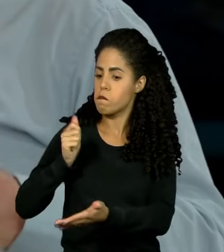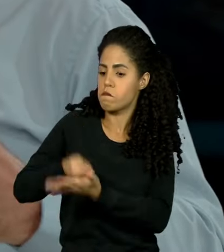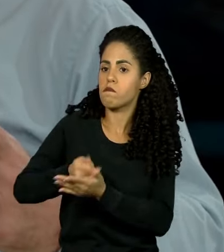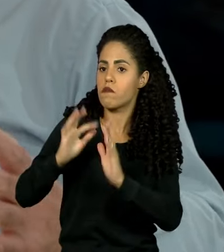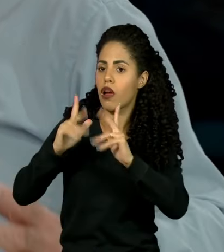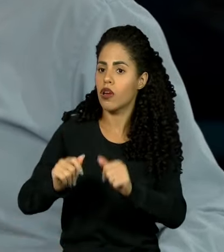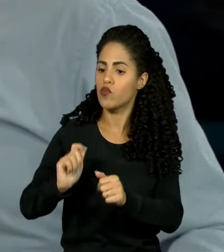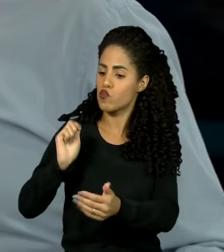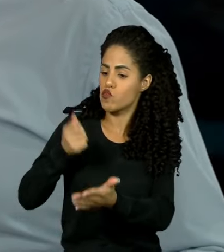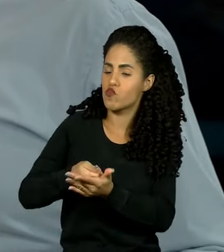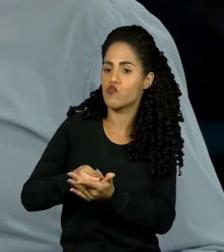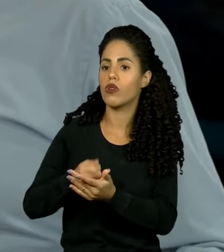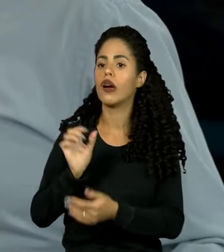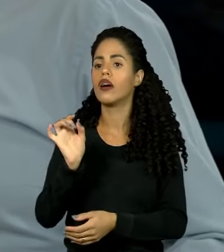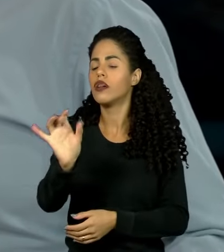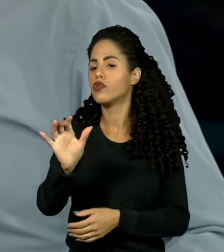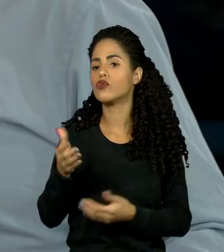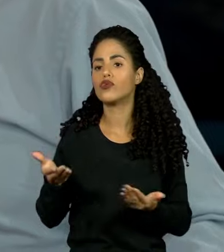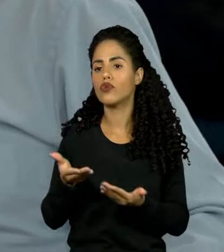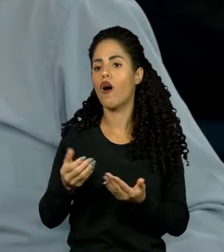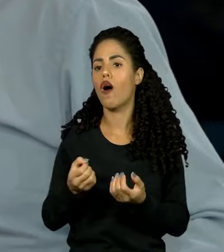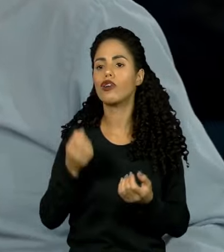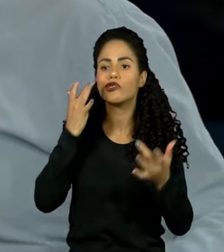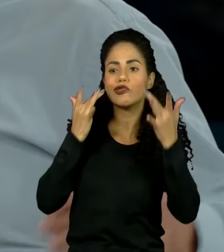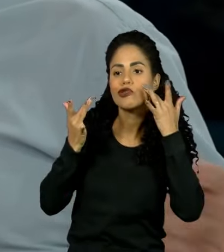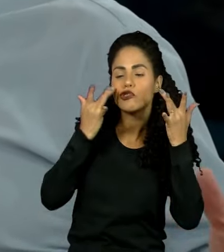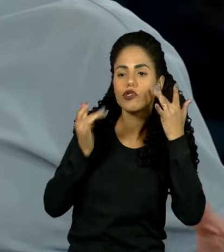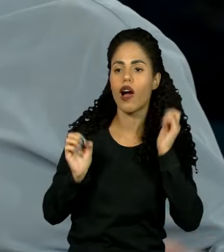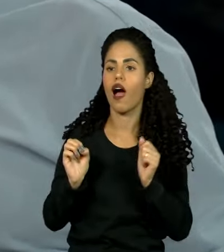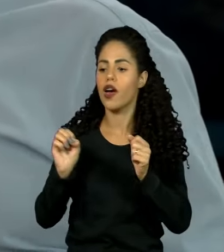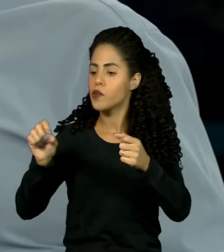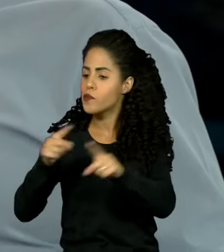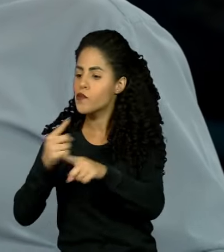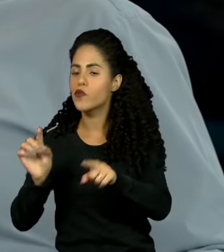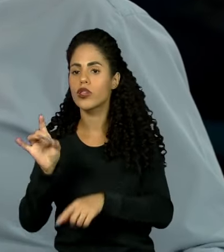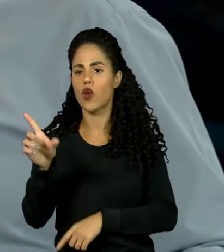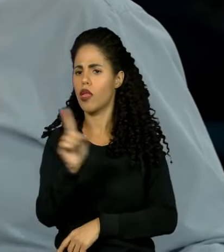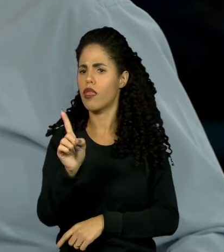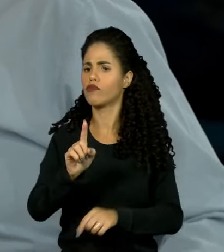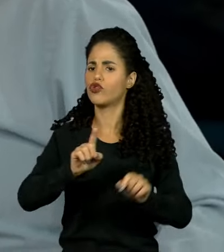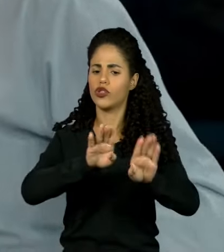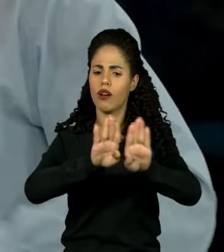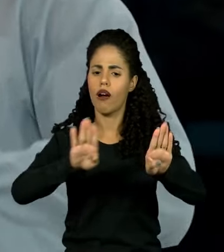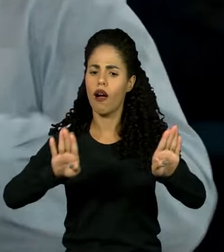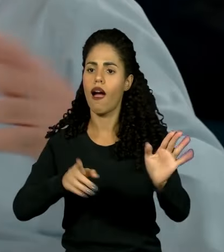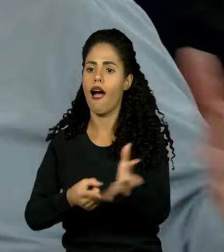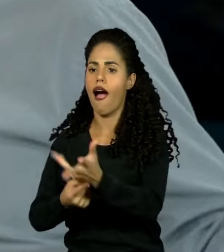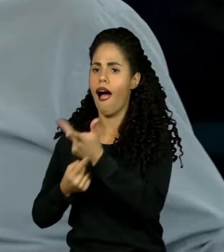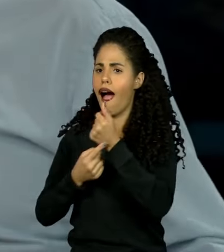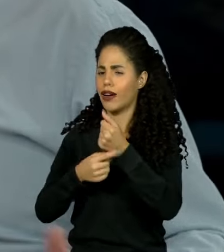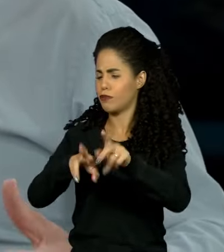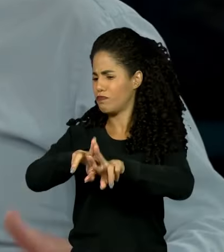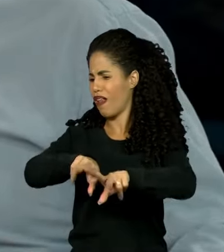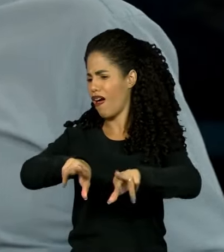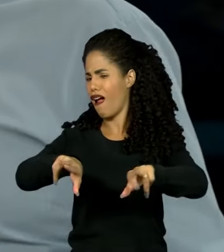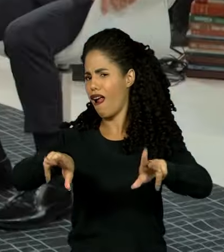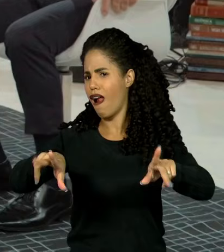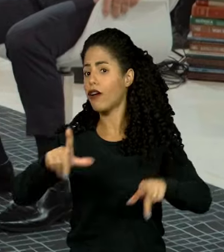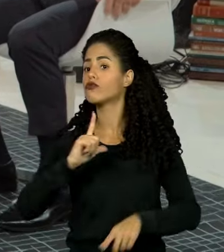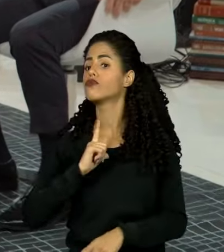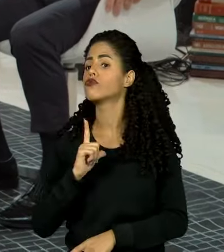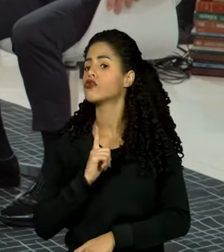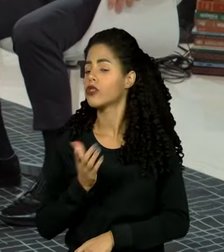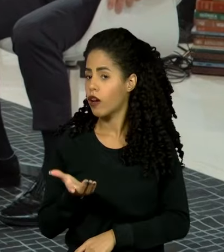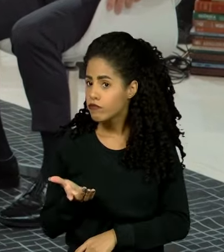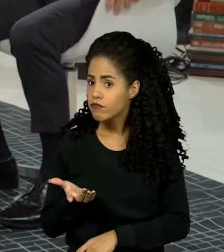porque não era só eh não era só teatro não era só música você tinha exposição de artes você tinha uma série de coisas